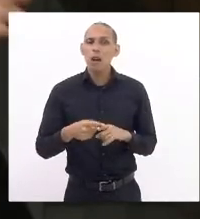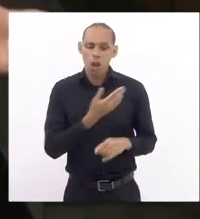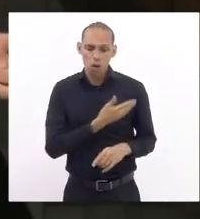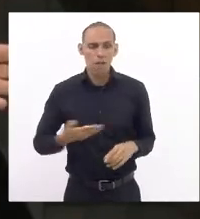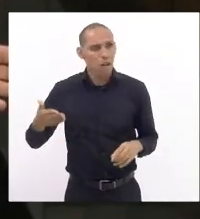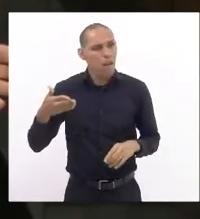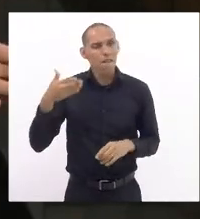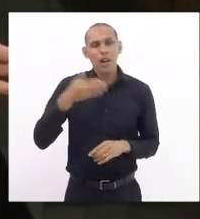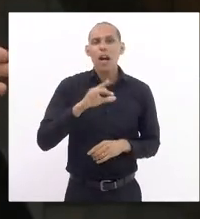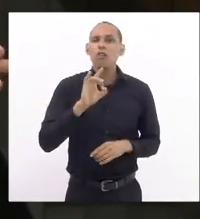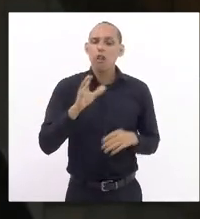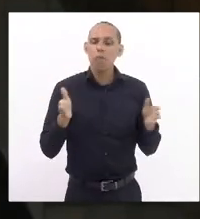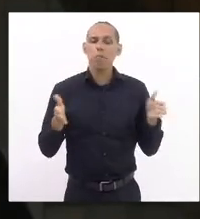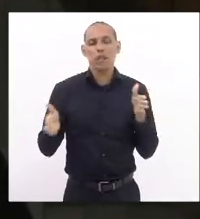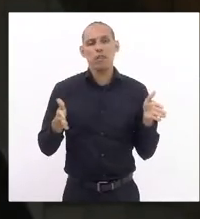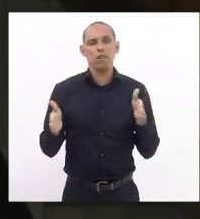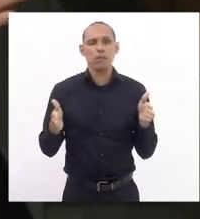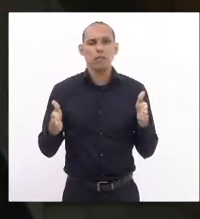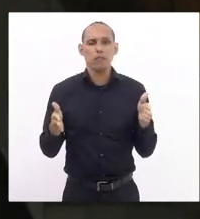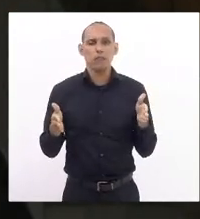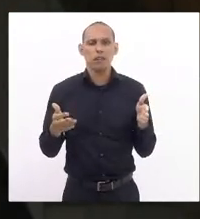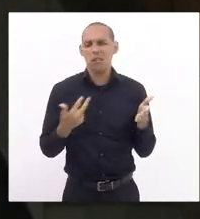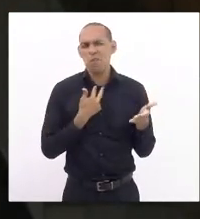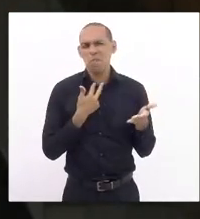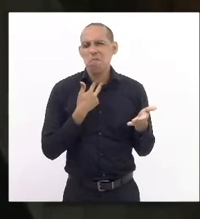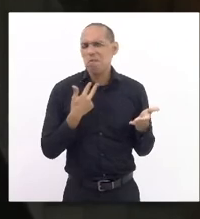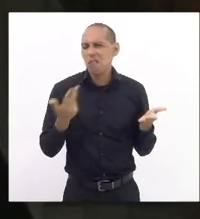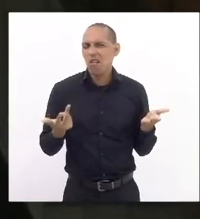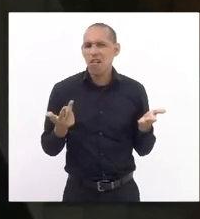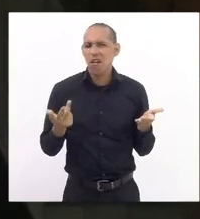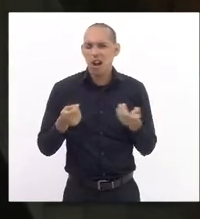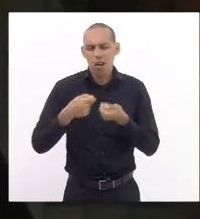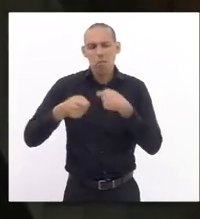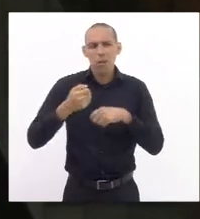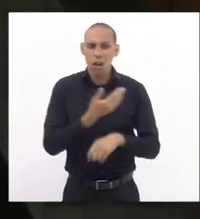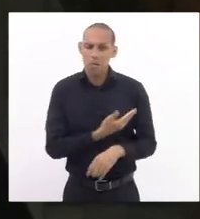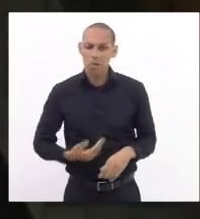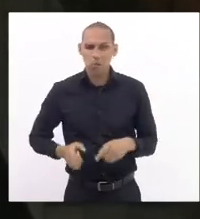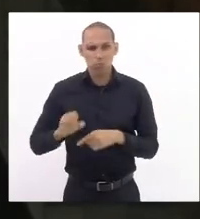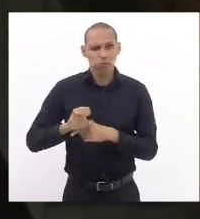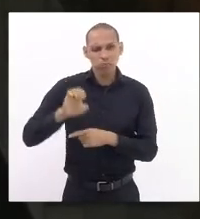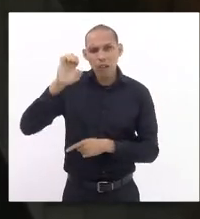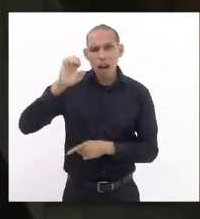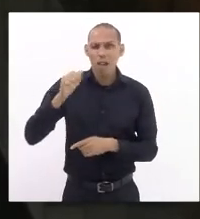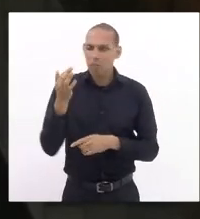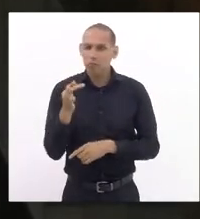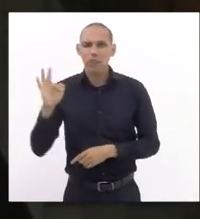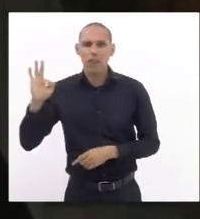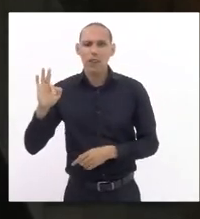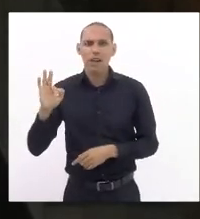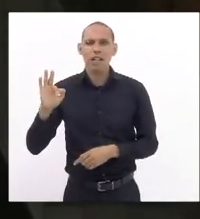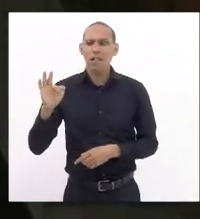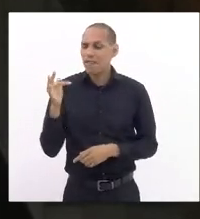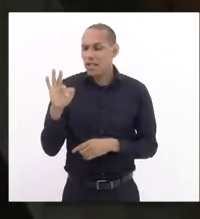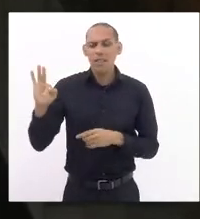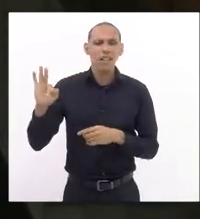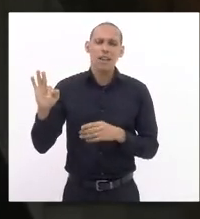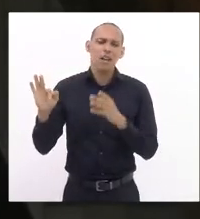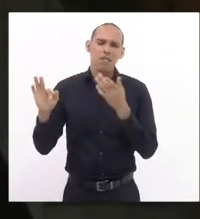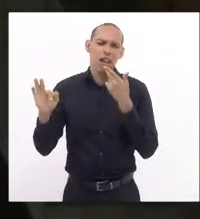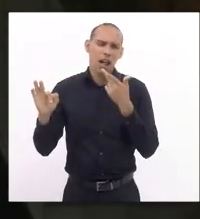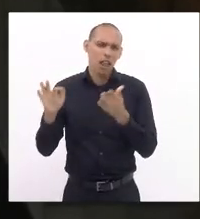estão lá transitoriamente. Então, não é razoável que a administração pública estadual, que a administração pública federal, aliás, a administração pública federal é melhor nem